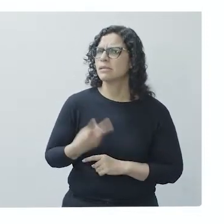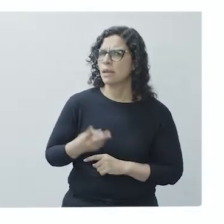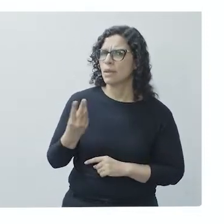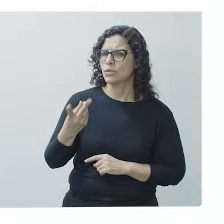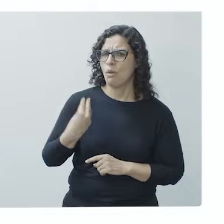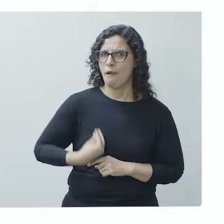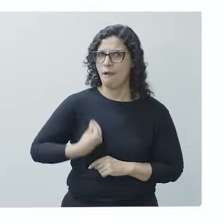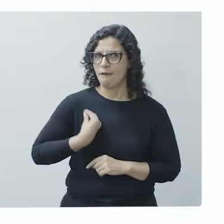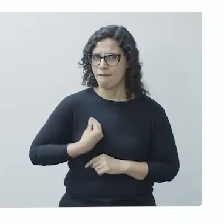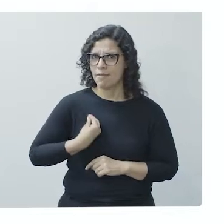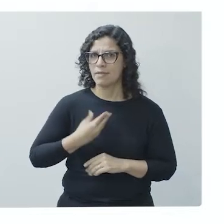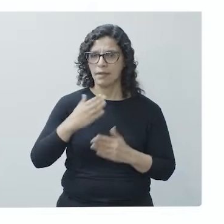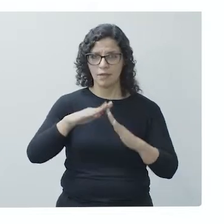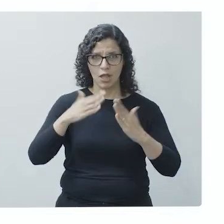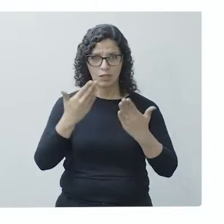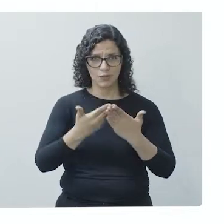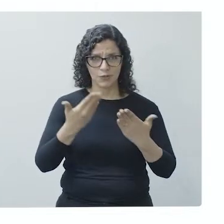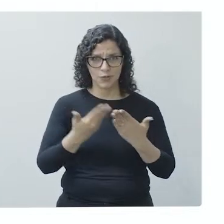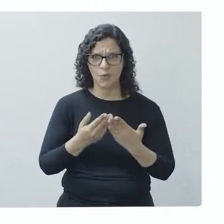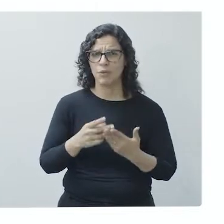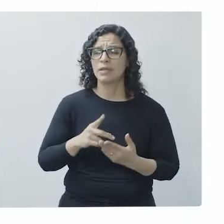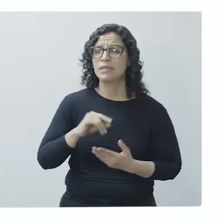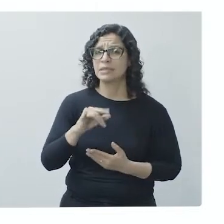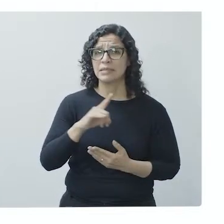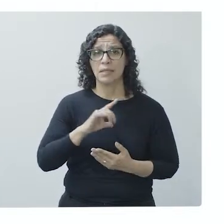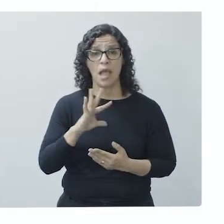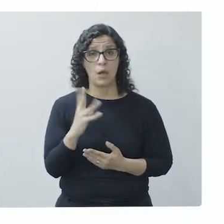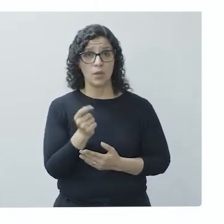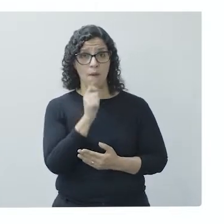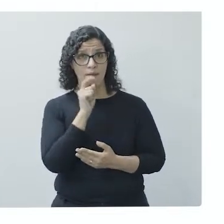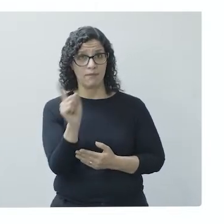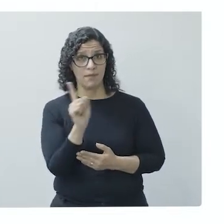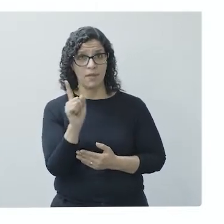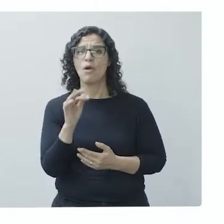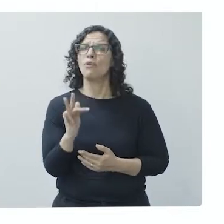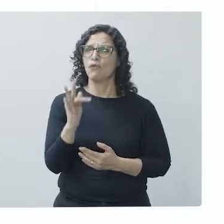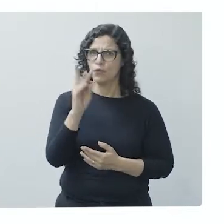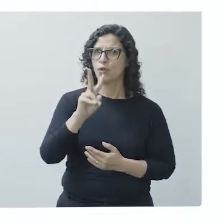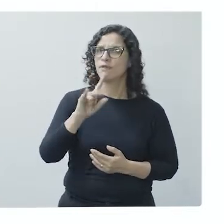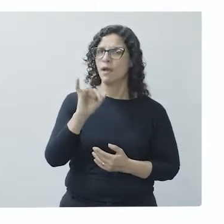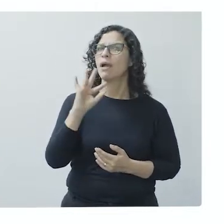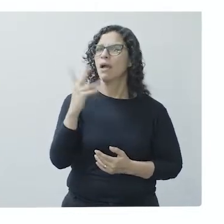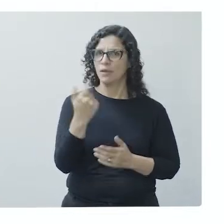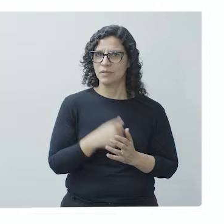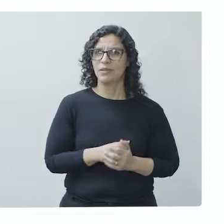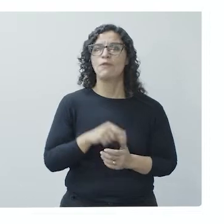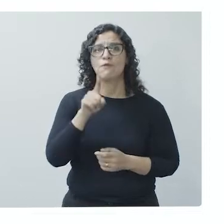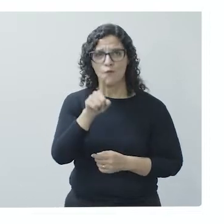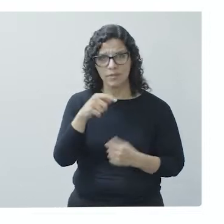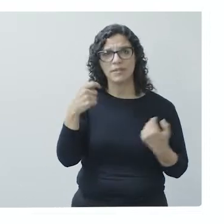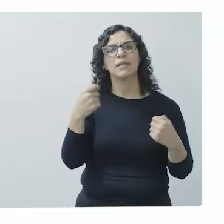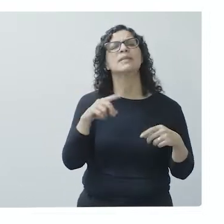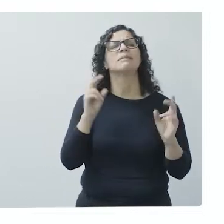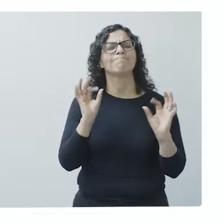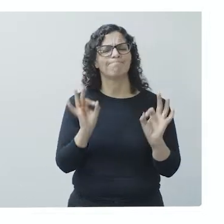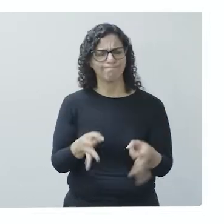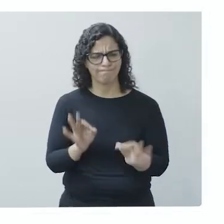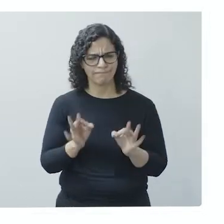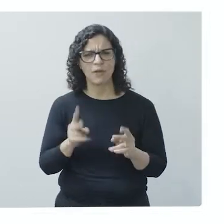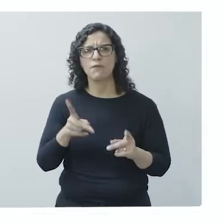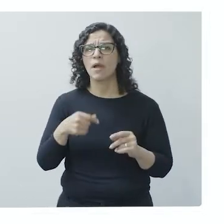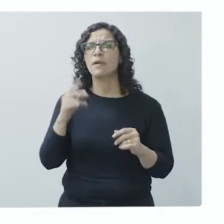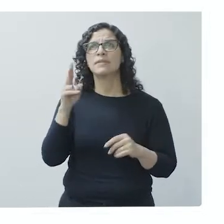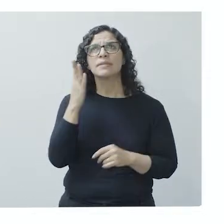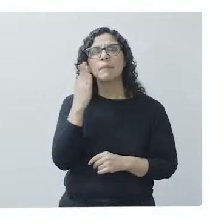da sua vida escolar, se não aconteceu, vai acontecer. Você com certeza